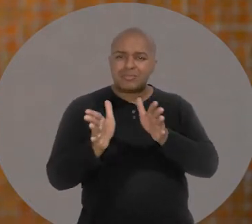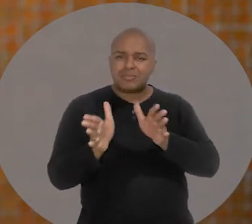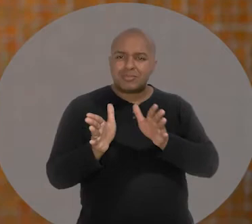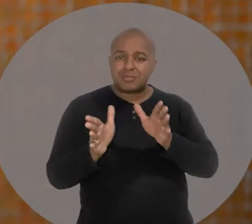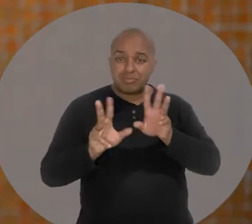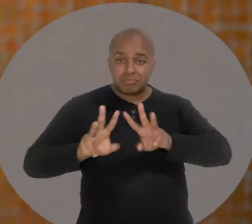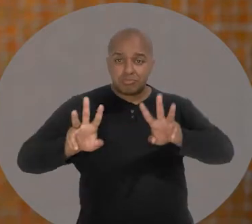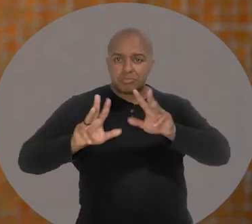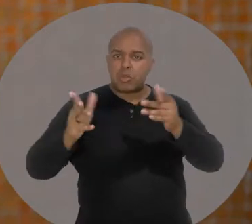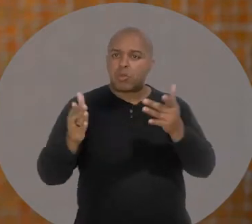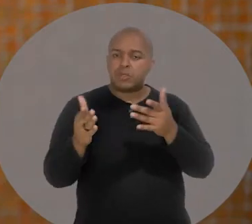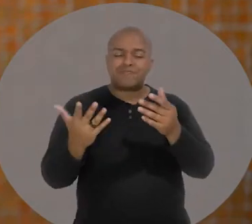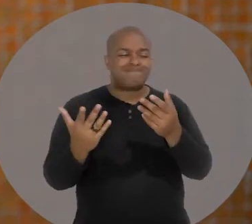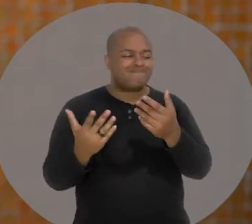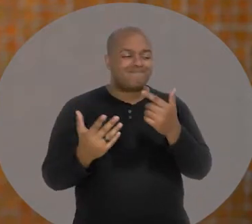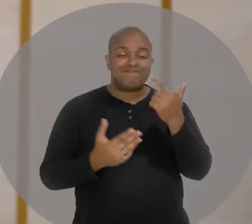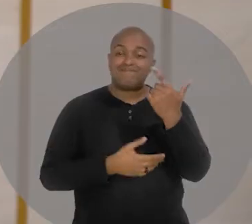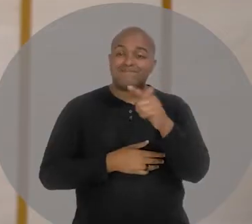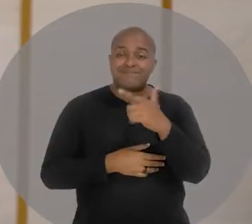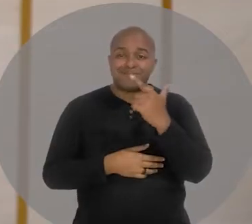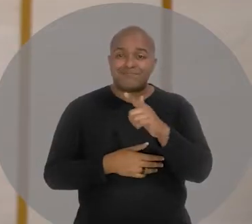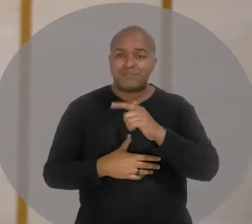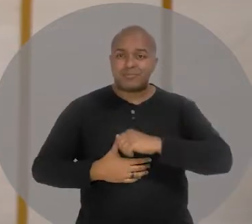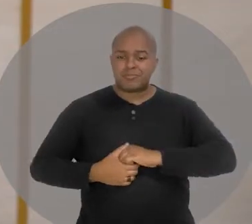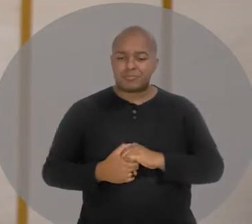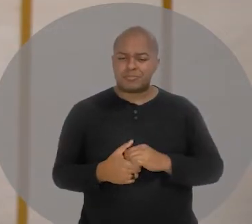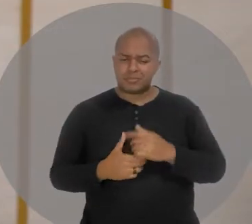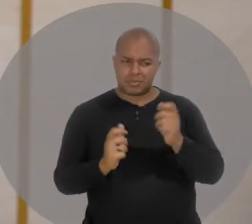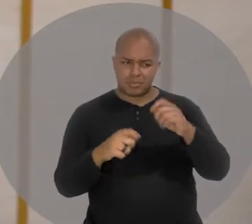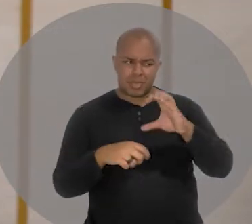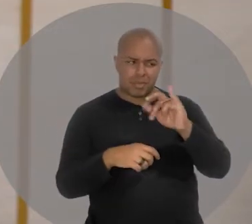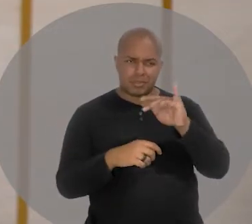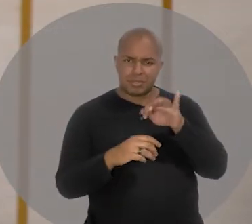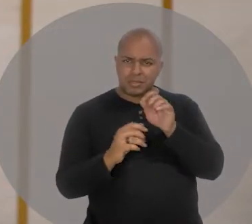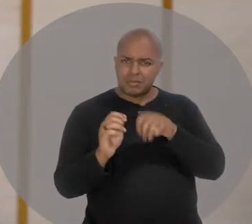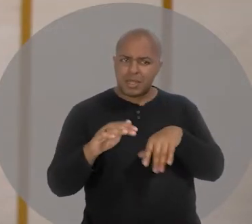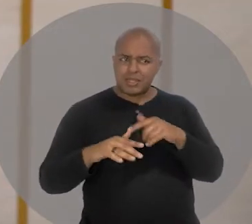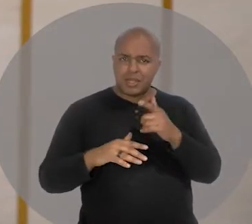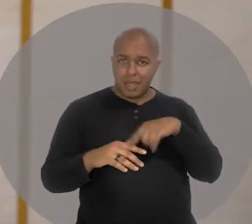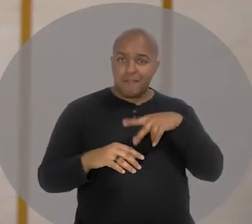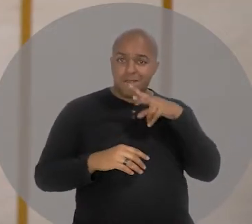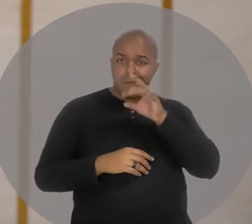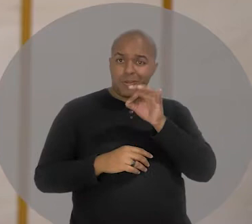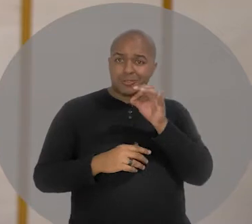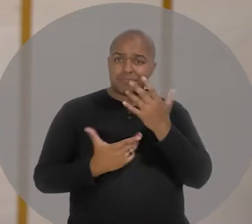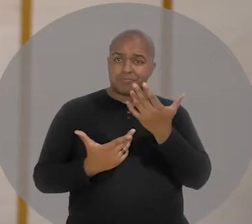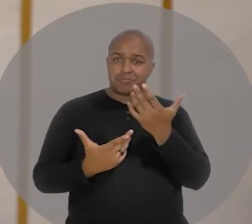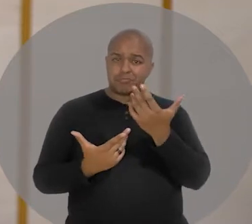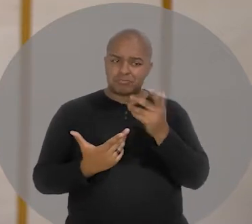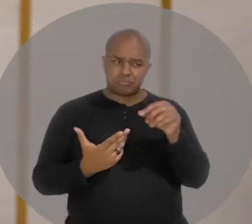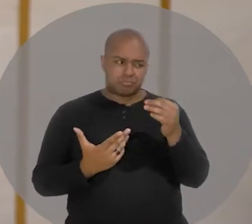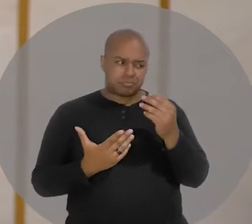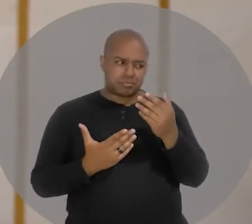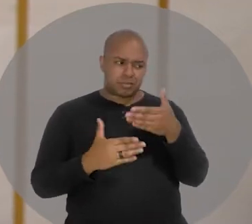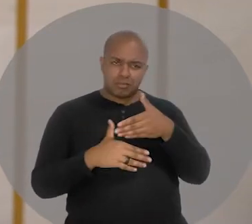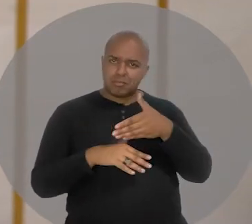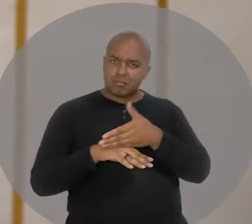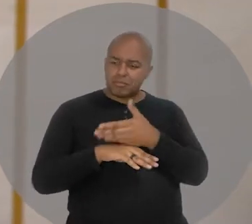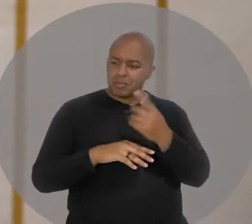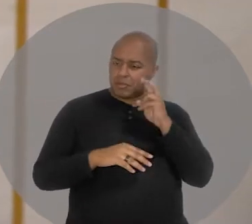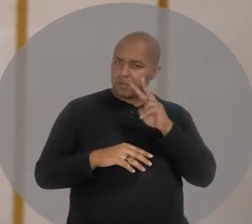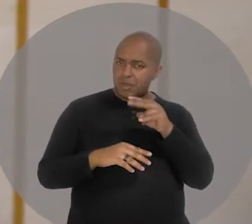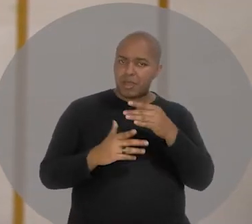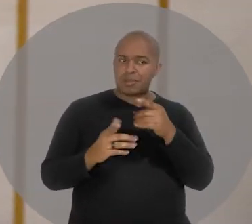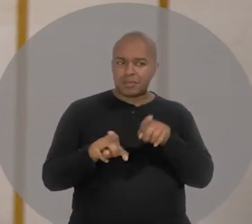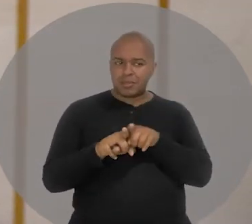hoje em dia não existe. O capacitismo ainda é muito forte, né, atualmente. Mesmo com